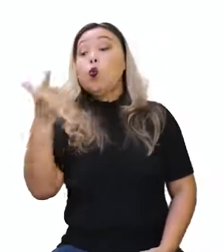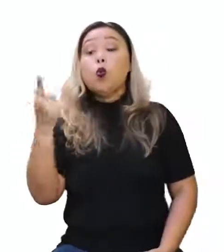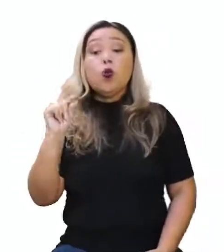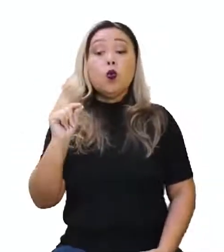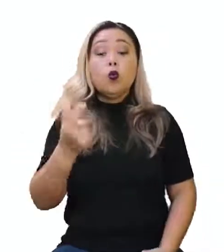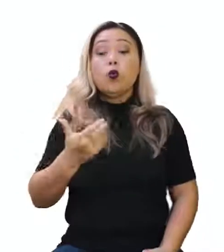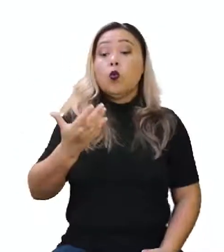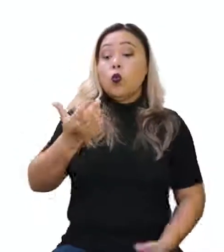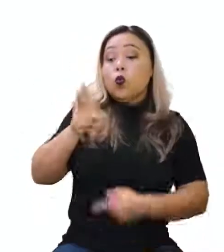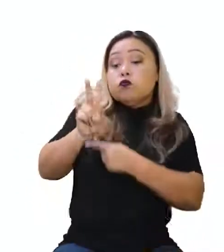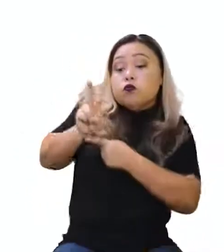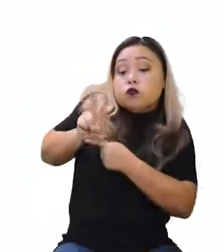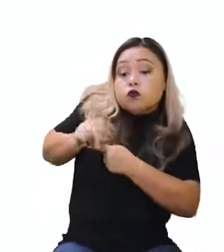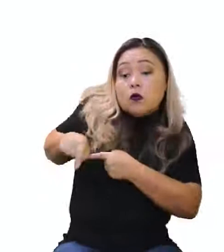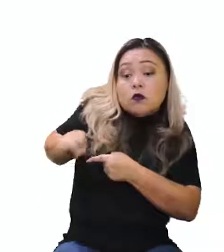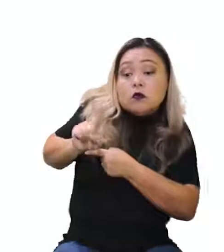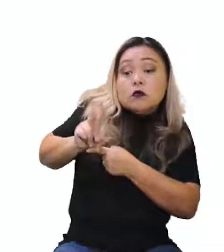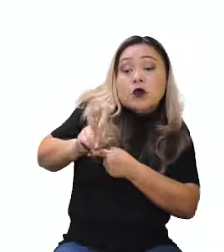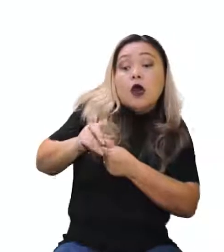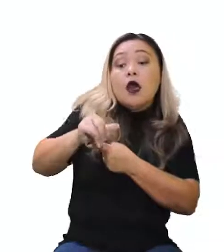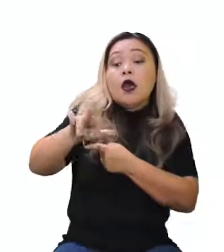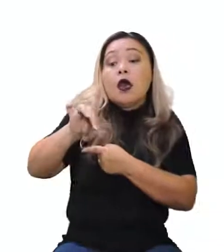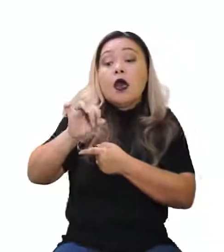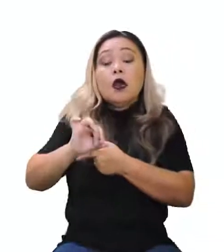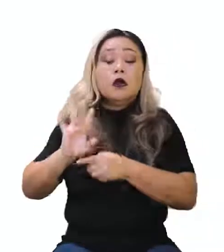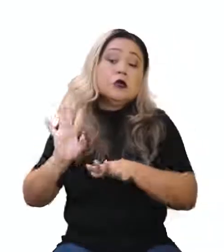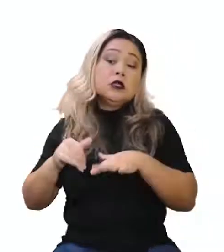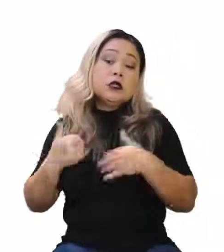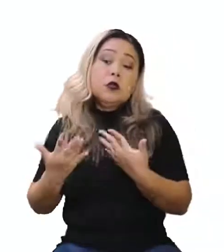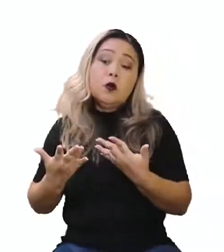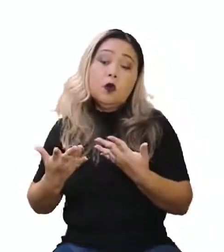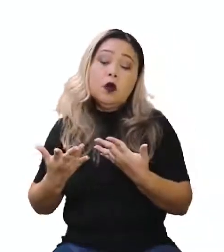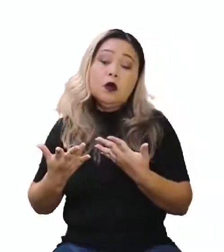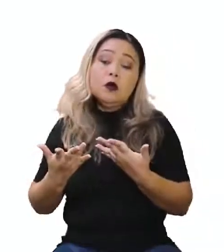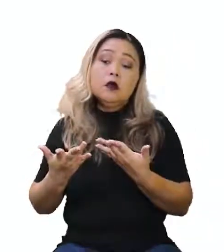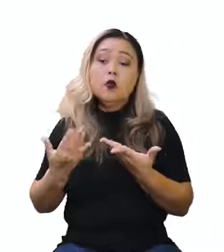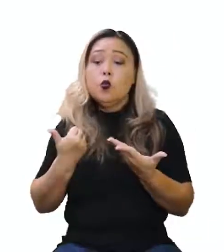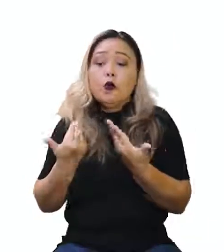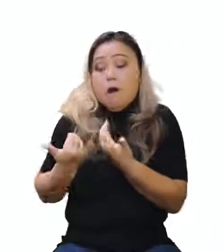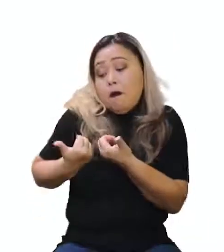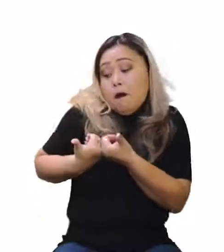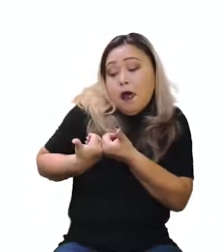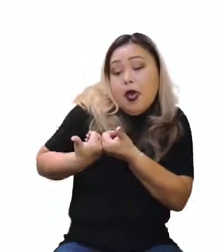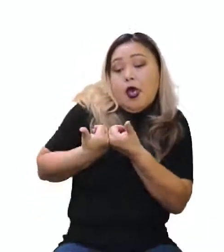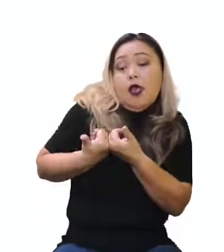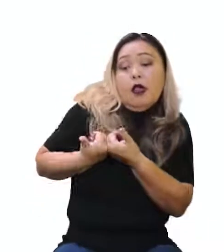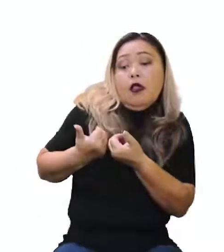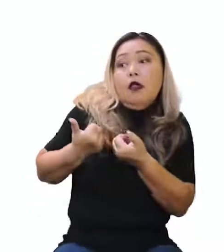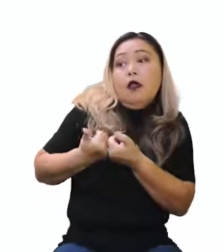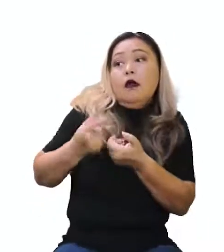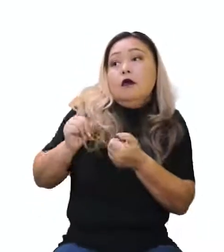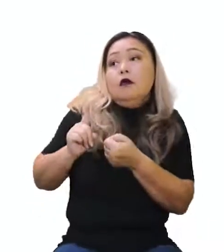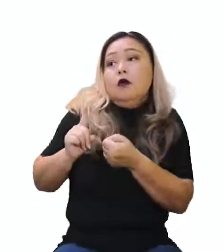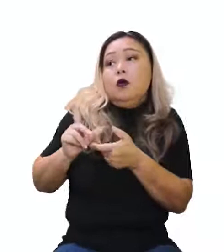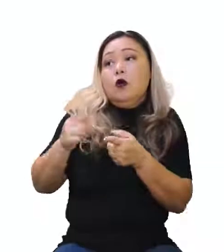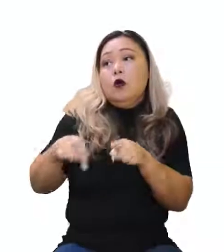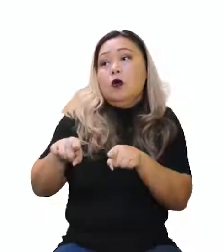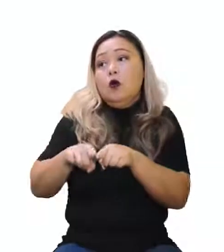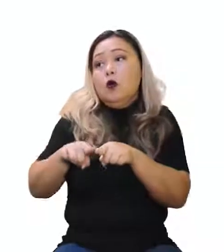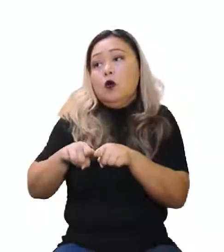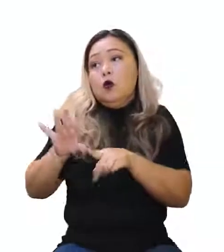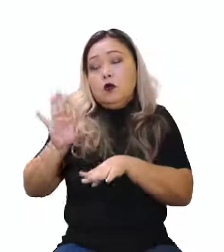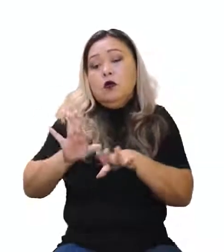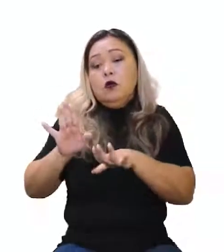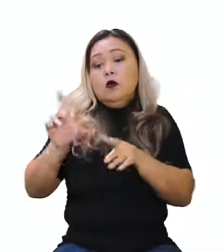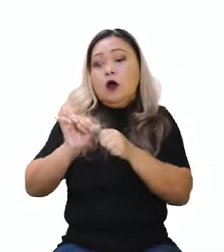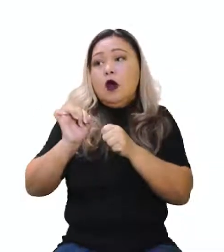O criado, vamos dizer assim, é o que já não é domesticado, tá, gente? Porque determinados